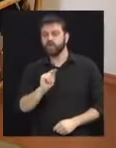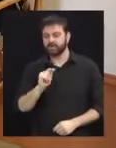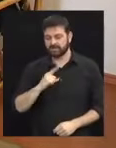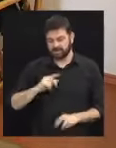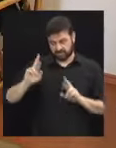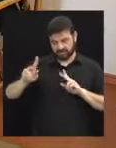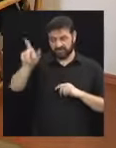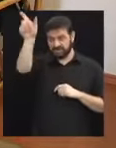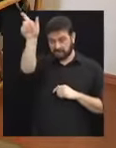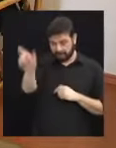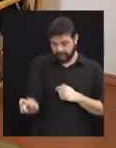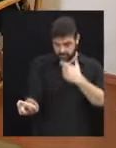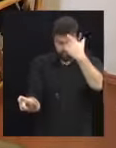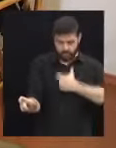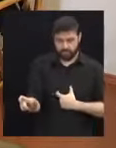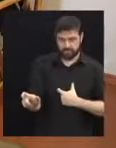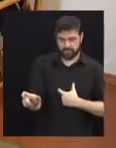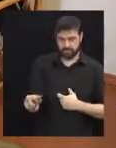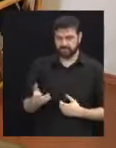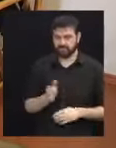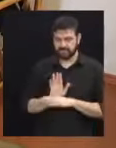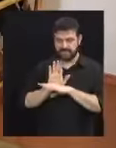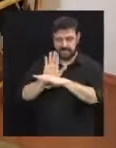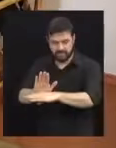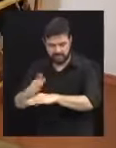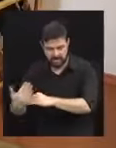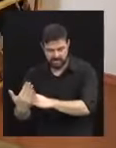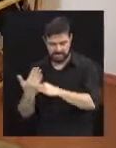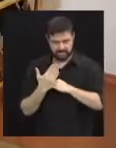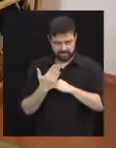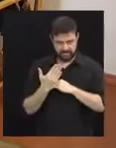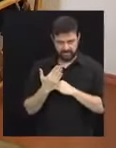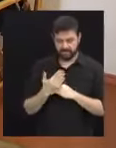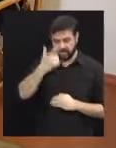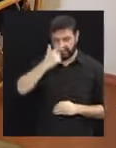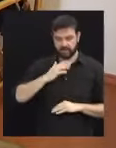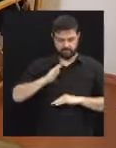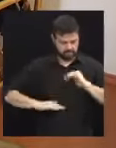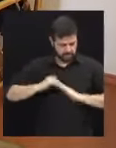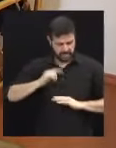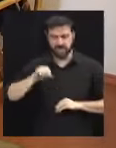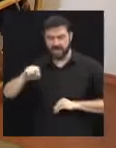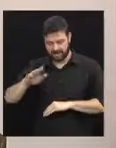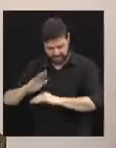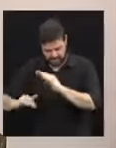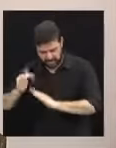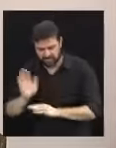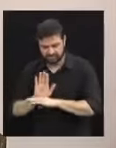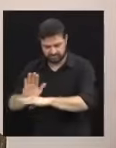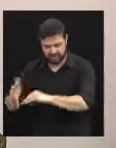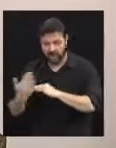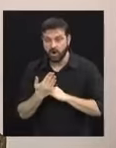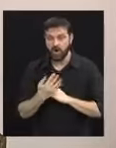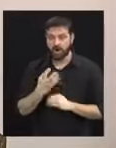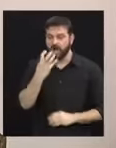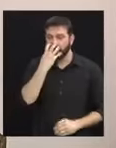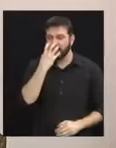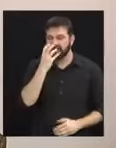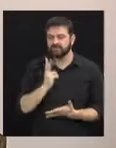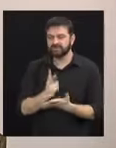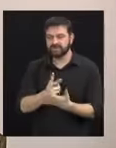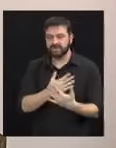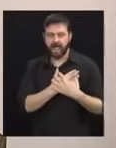diferente da relação do humano-humano, que às vezes você recebe alguma coisa em troca daquilo que você faz, é só amor. Você